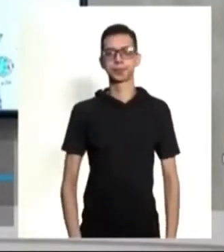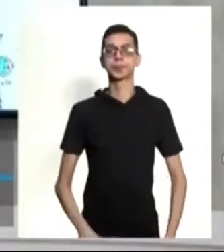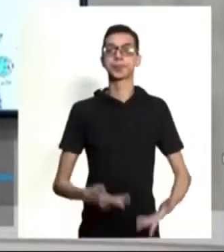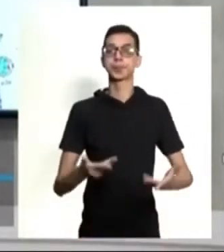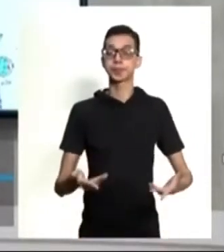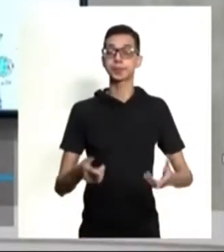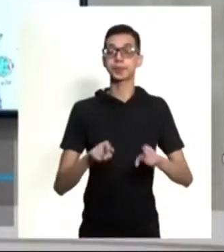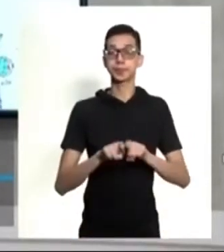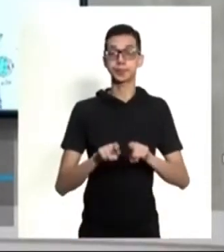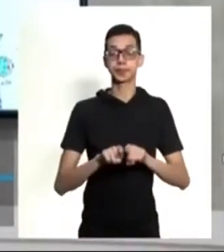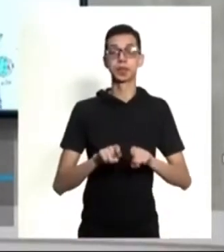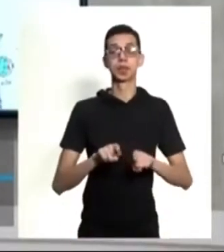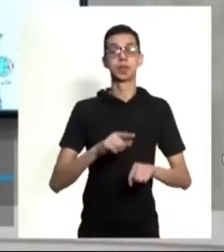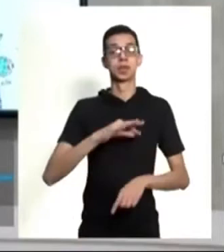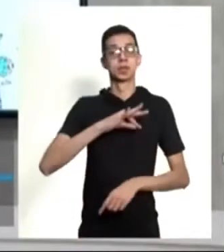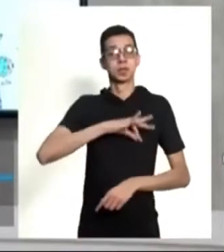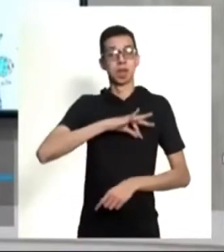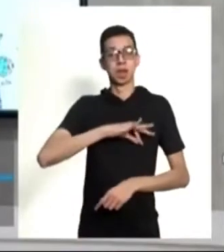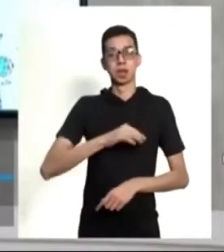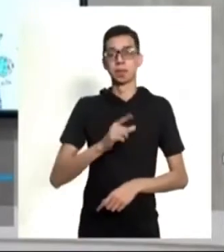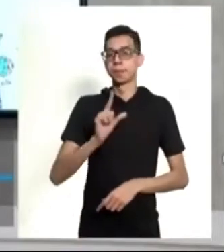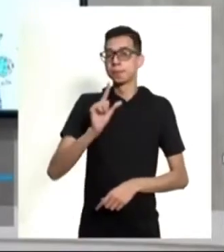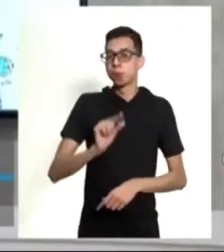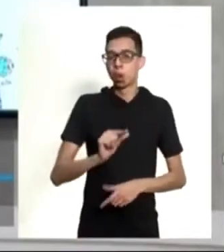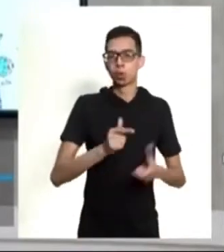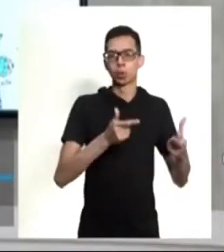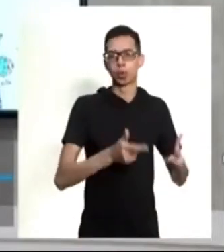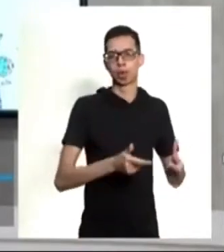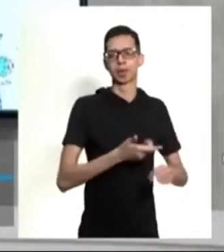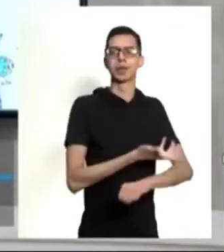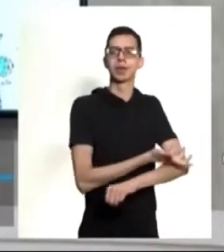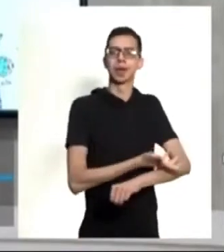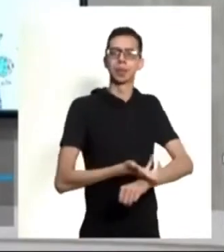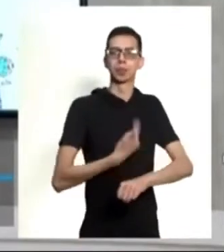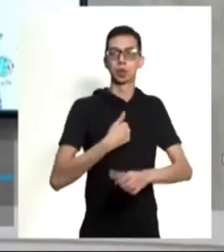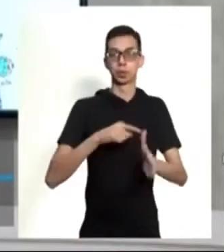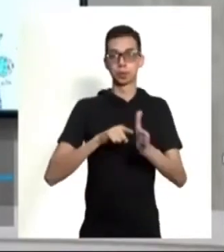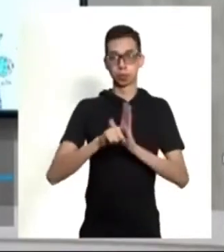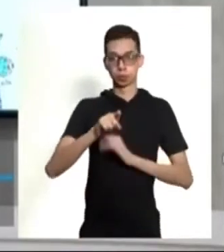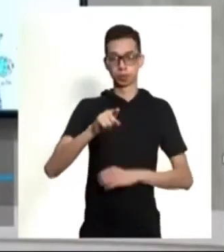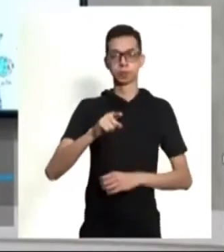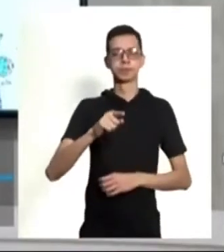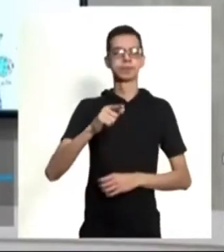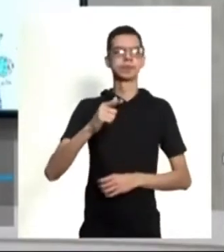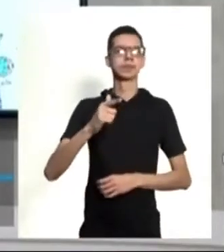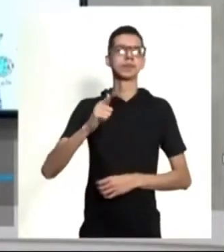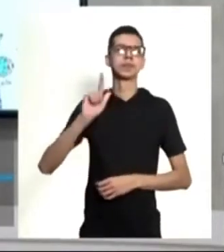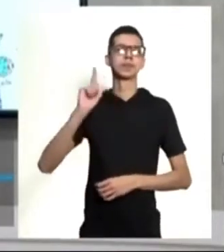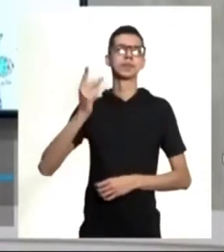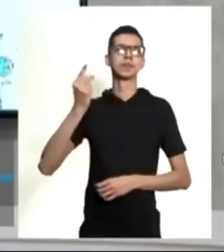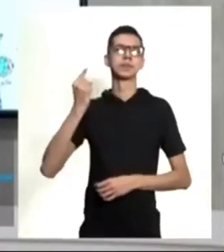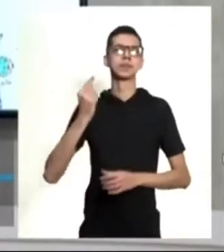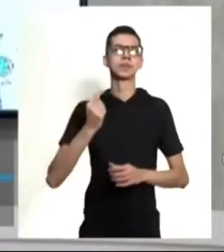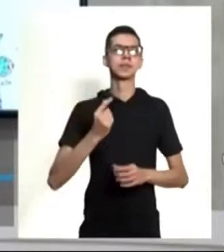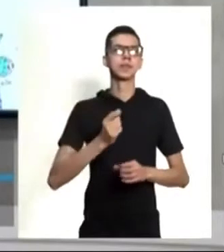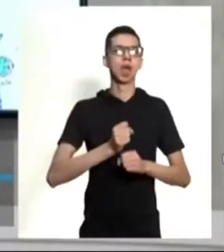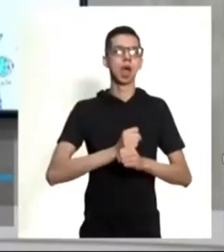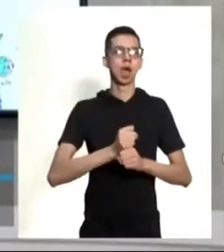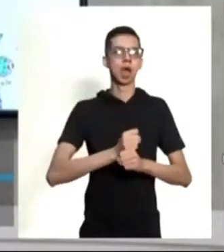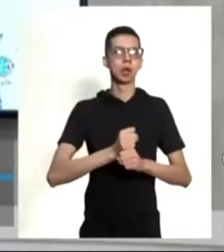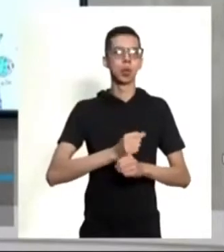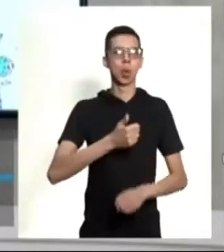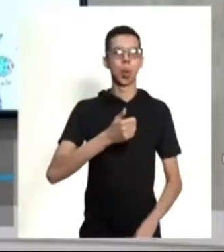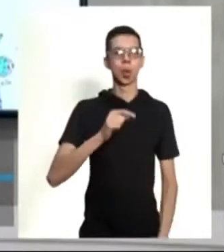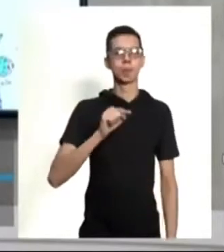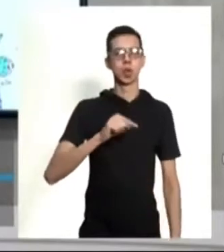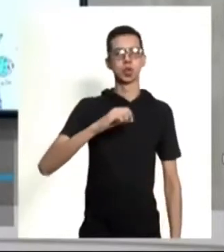baixos salários no campo. Eu pergunto para você, vamos voltar lá para a década de 40. Qual era a condição